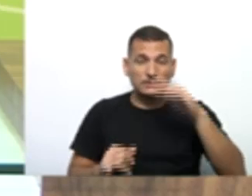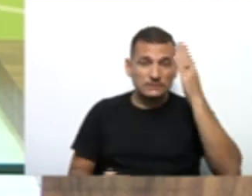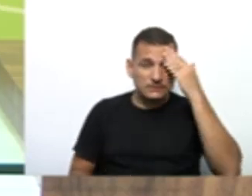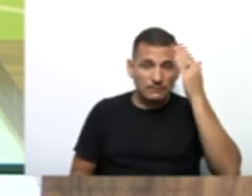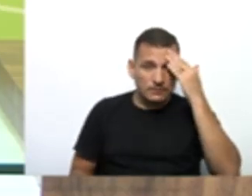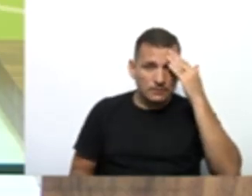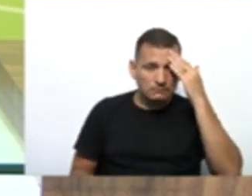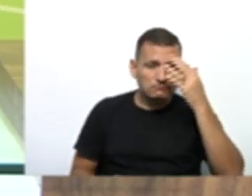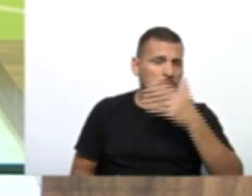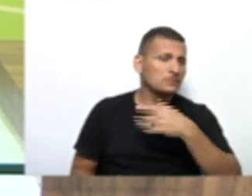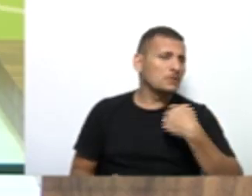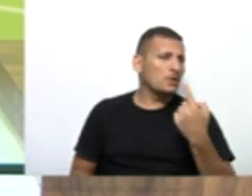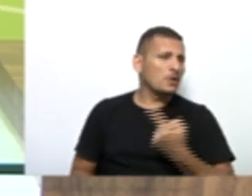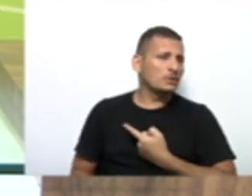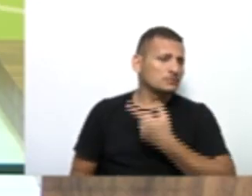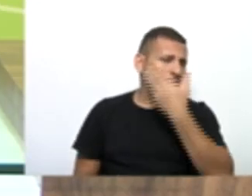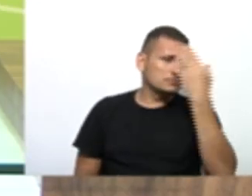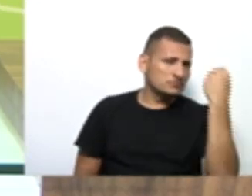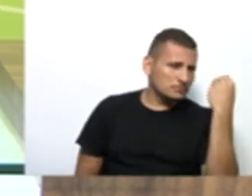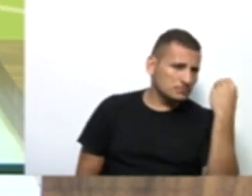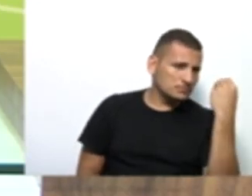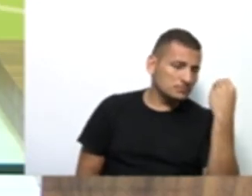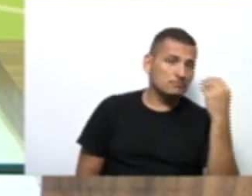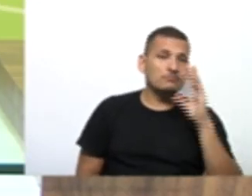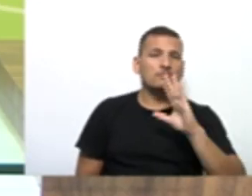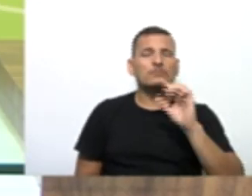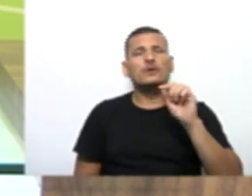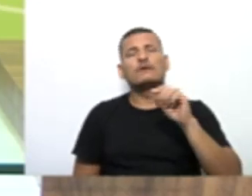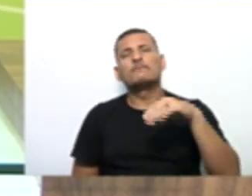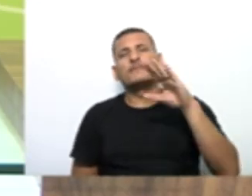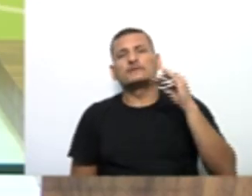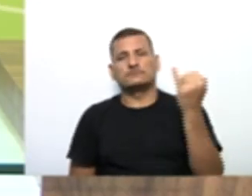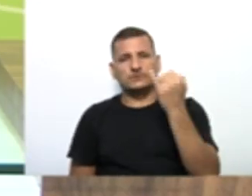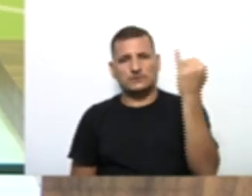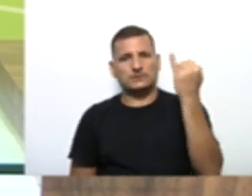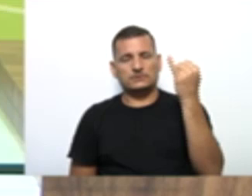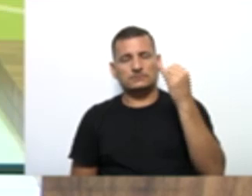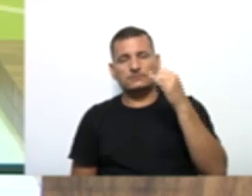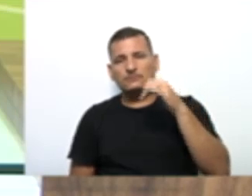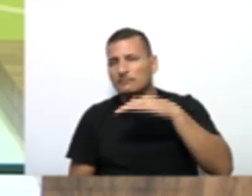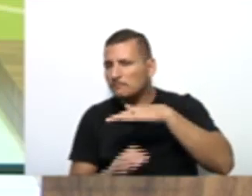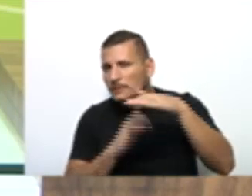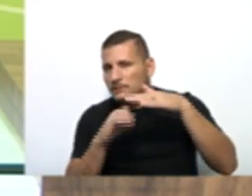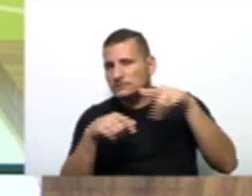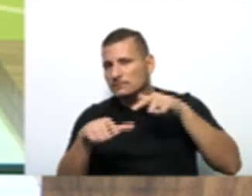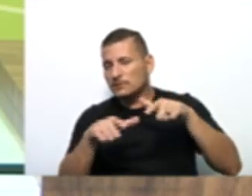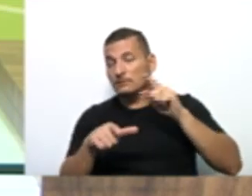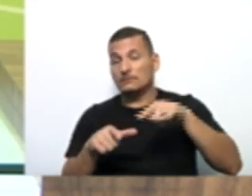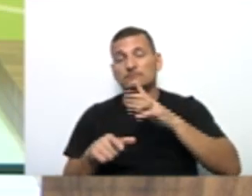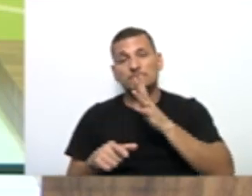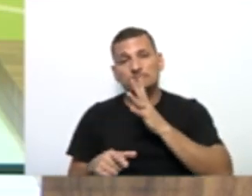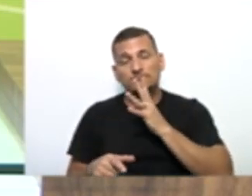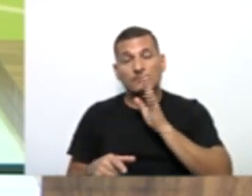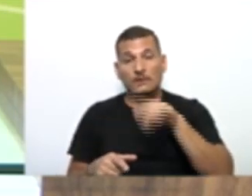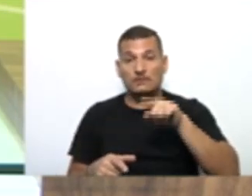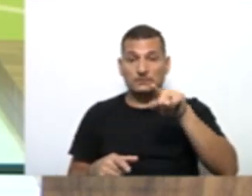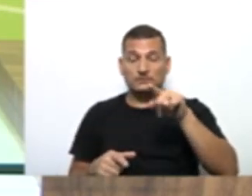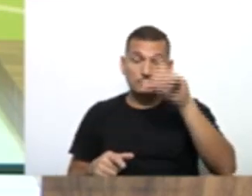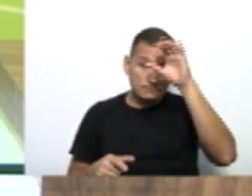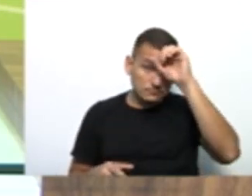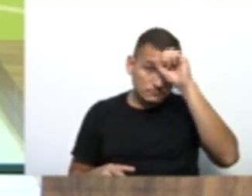nós esquecemos. Então, o que é mais importante para o mercado de trabalho? É o conhecimento, é você aprender, né,